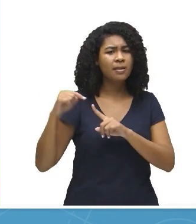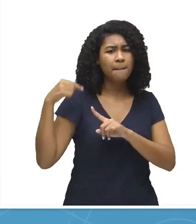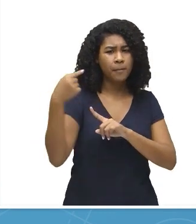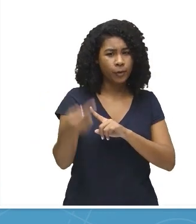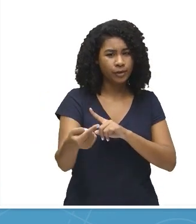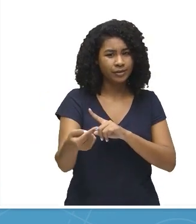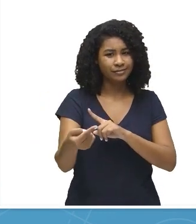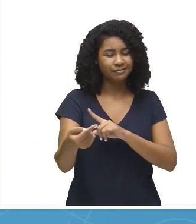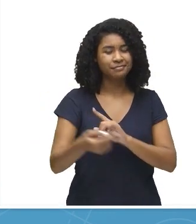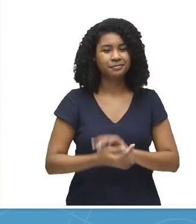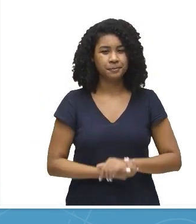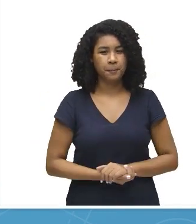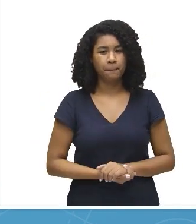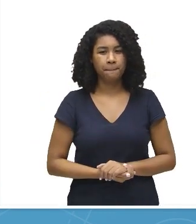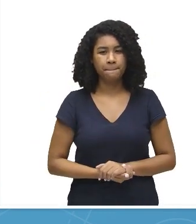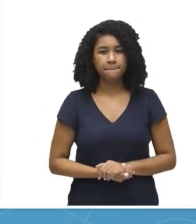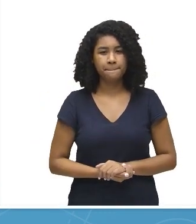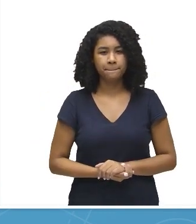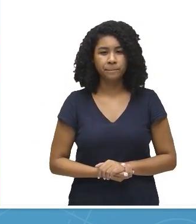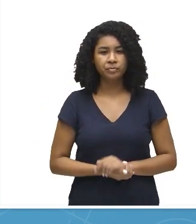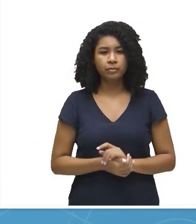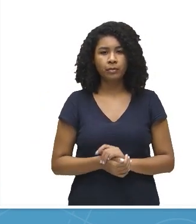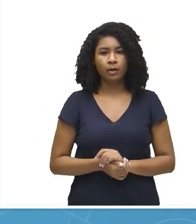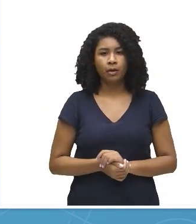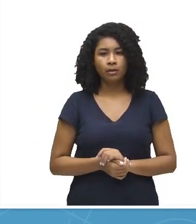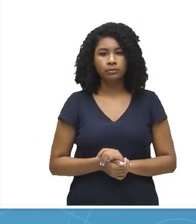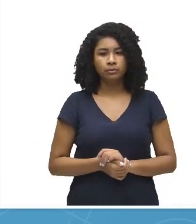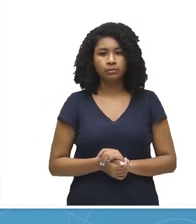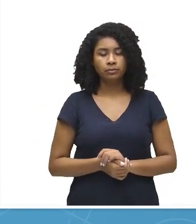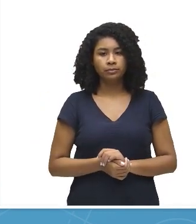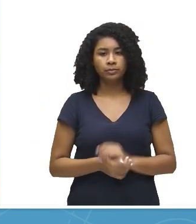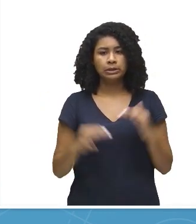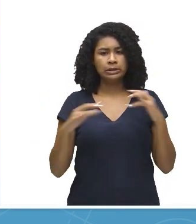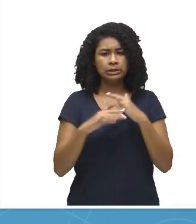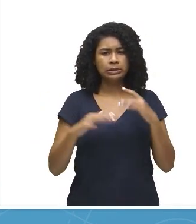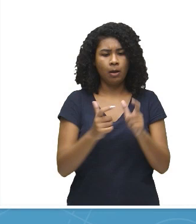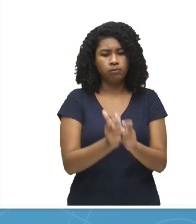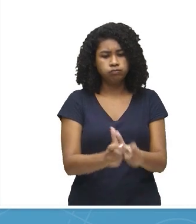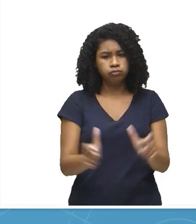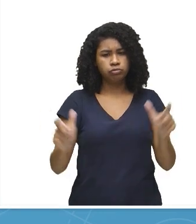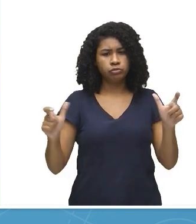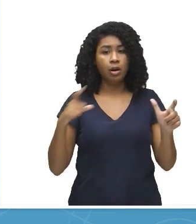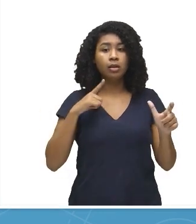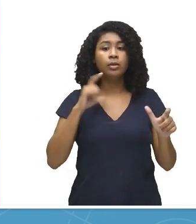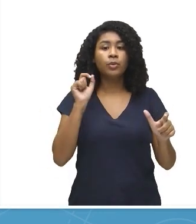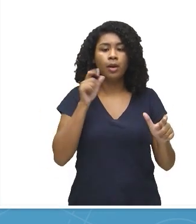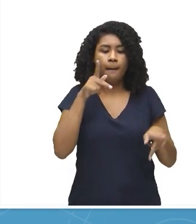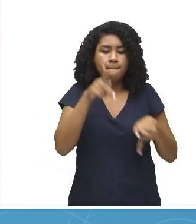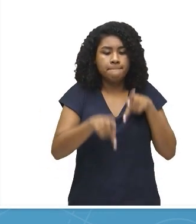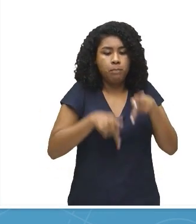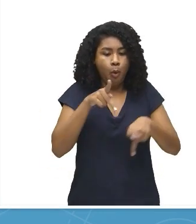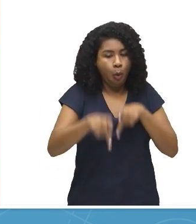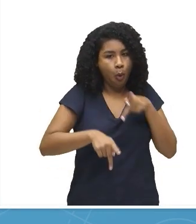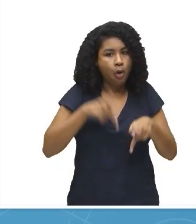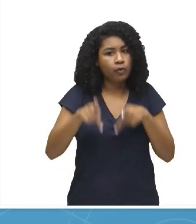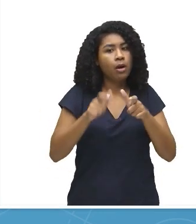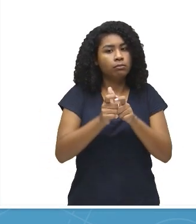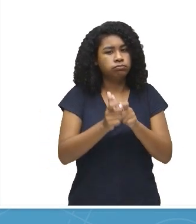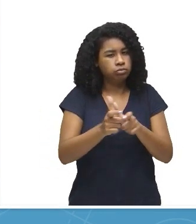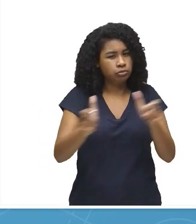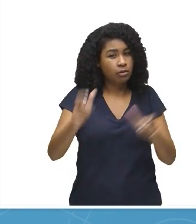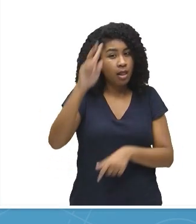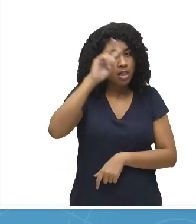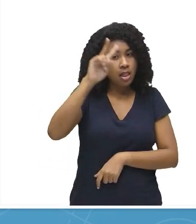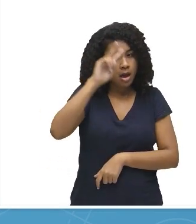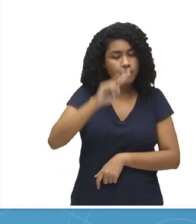de urbanização, né? Quais foram as mudanças? Nós temos o aumento populacional, né? Lembra lá do êxodo rural?